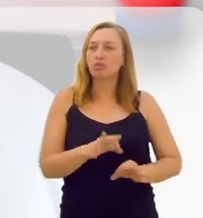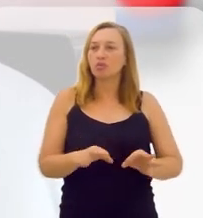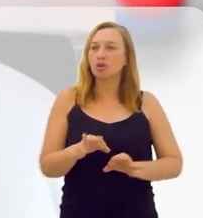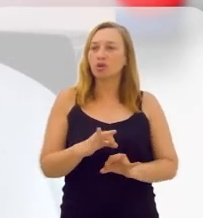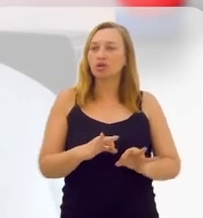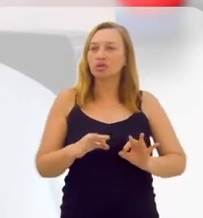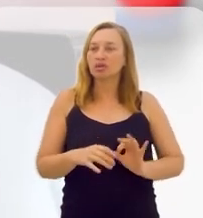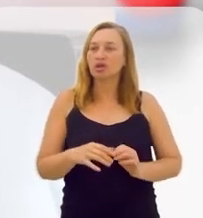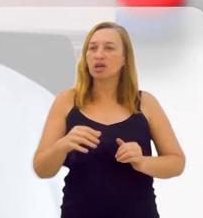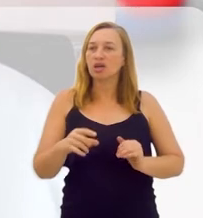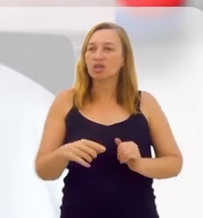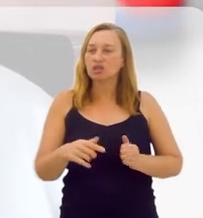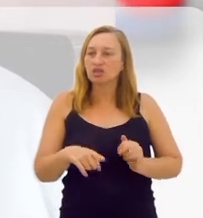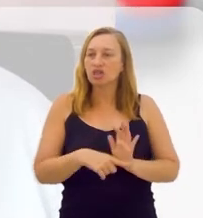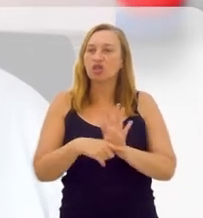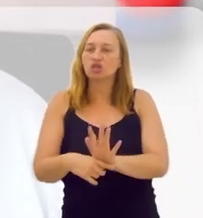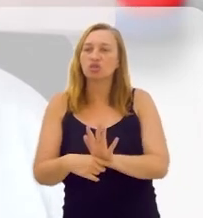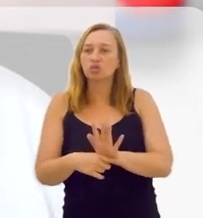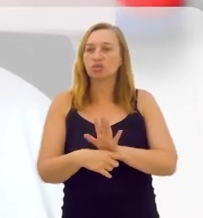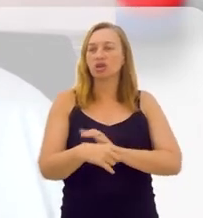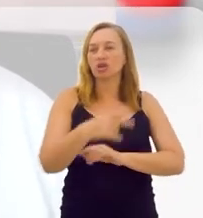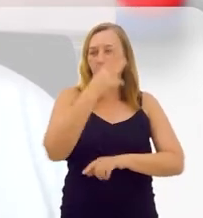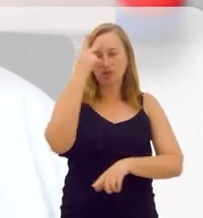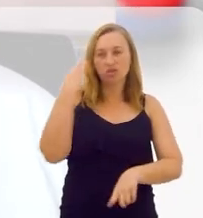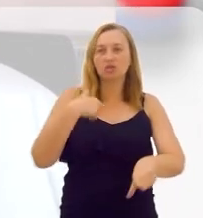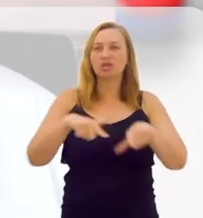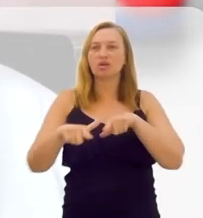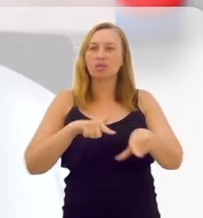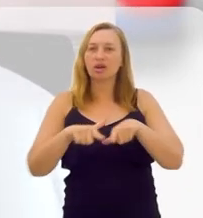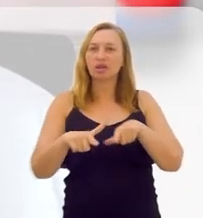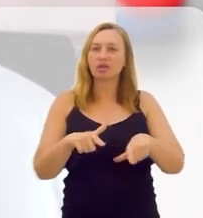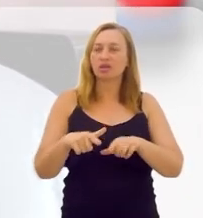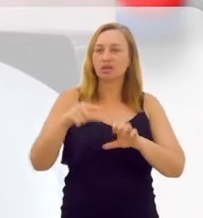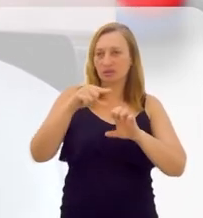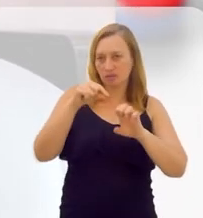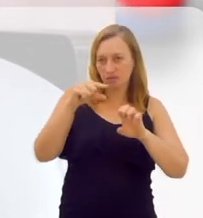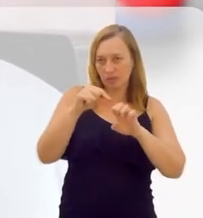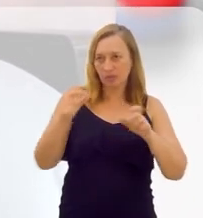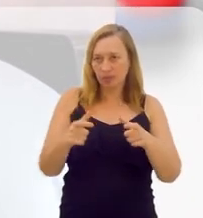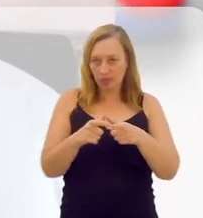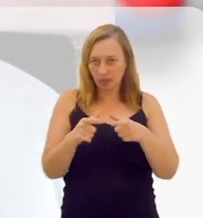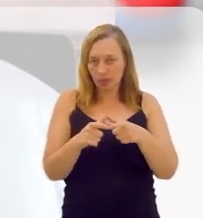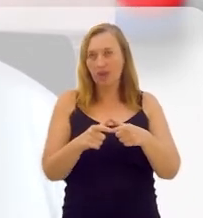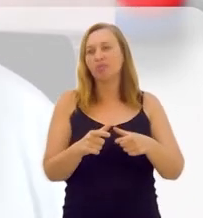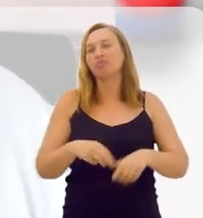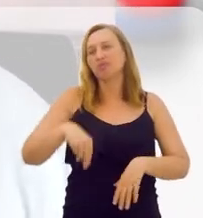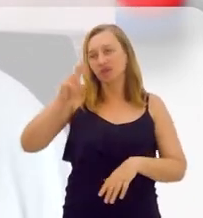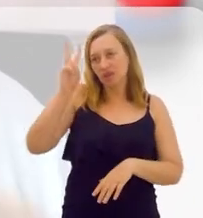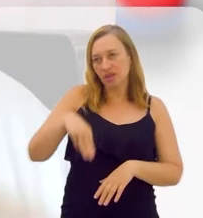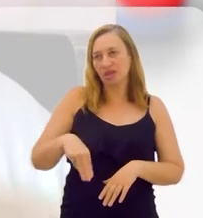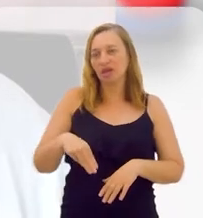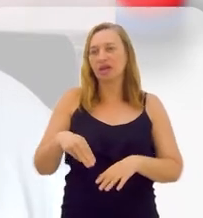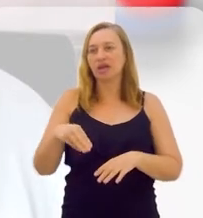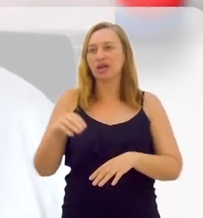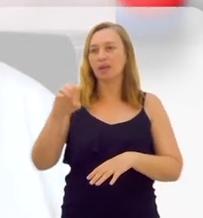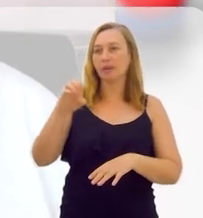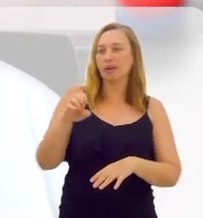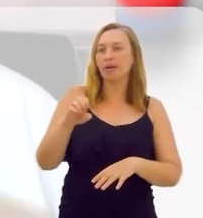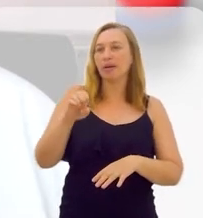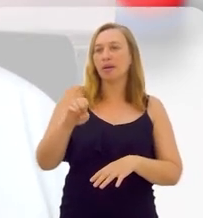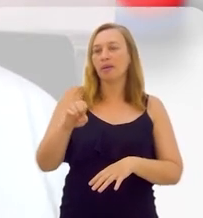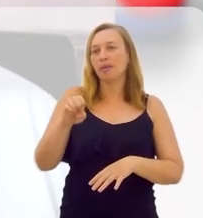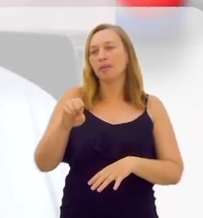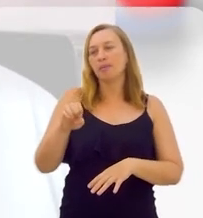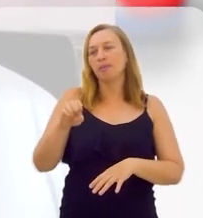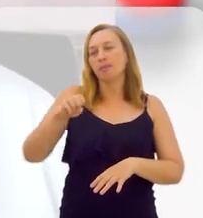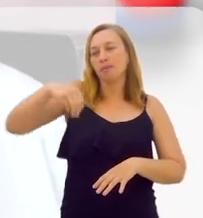programa de assistência ao trabalhador, que seria o microempresário. Quem era MEI, ele